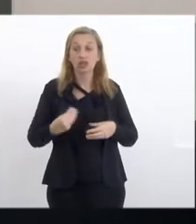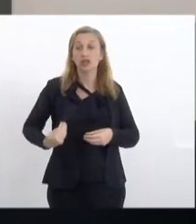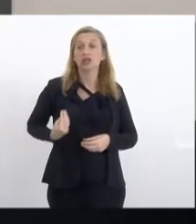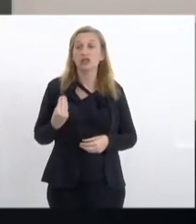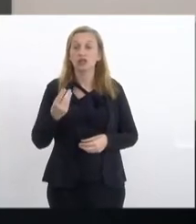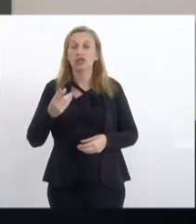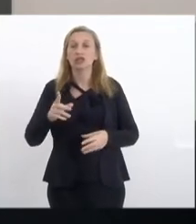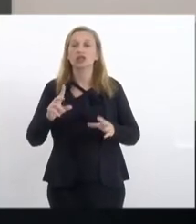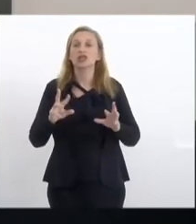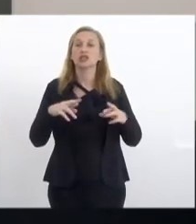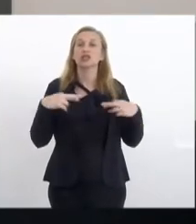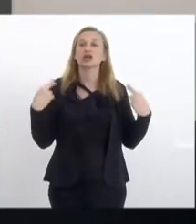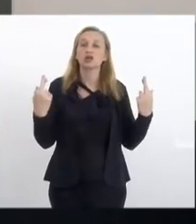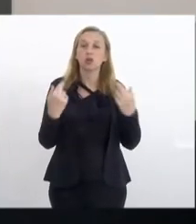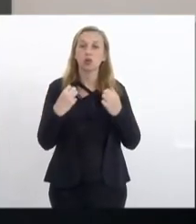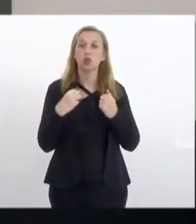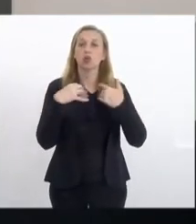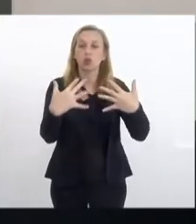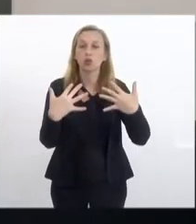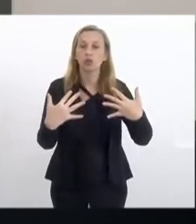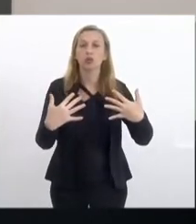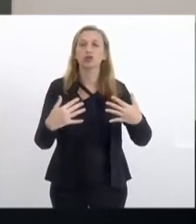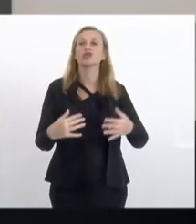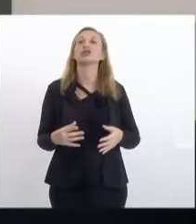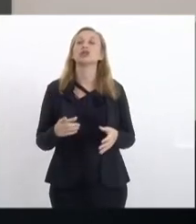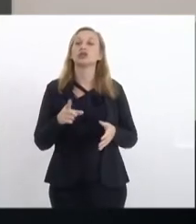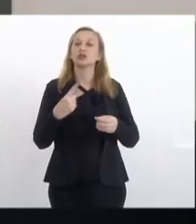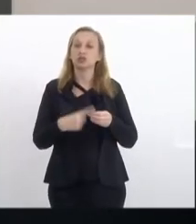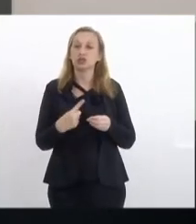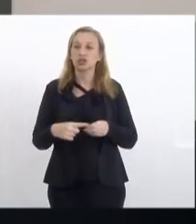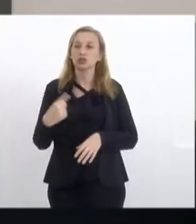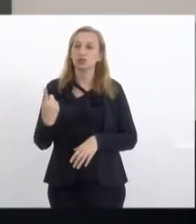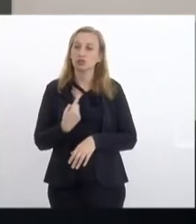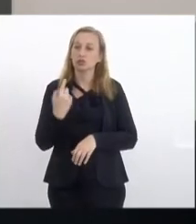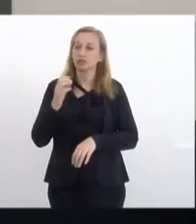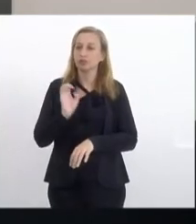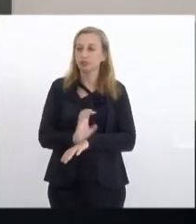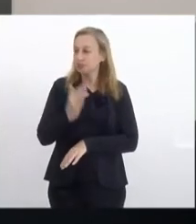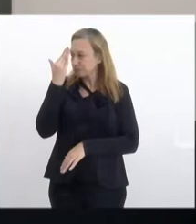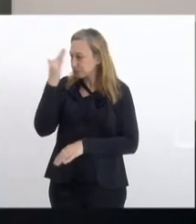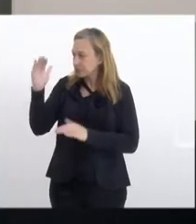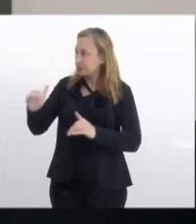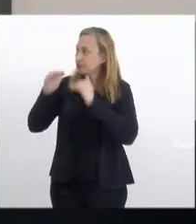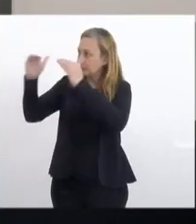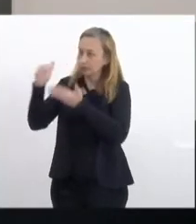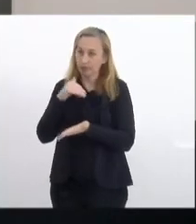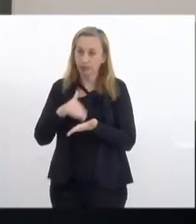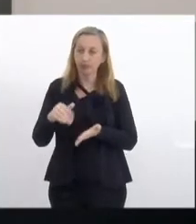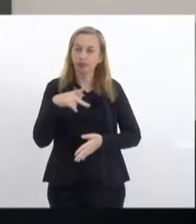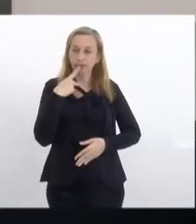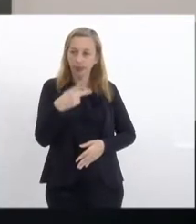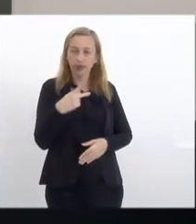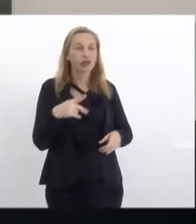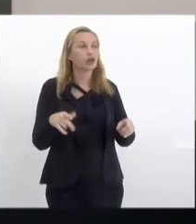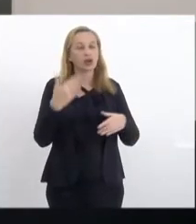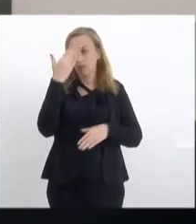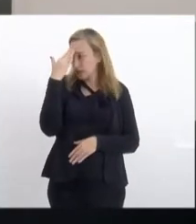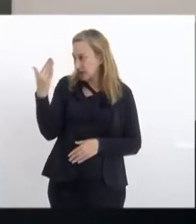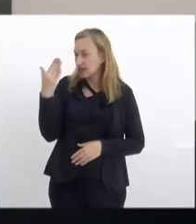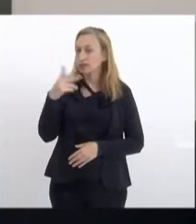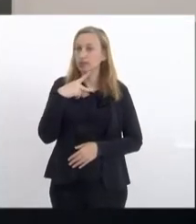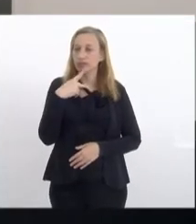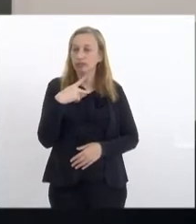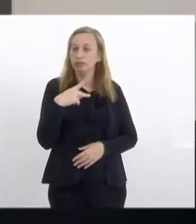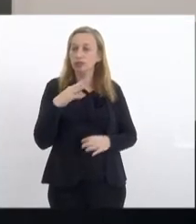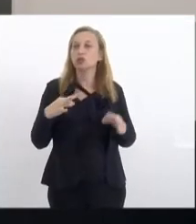presente nessas audiências públicas a serem realizadas no município do nosso estado. Muito obrigado, subsecretário, pela fala. E obrigado pela